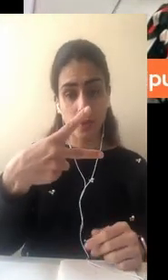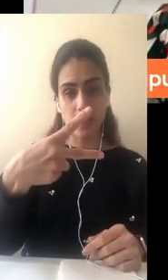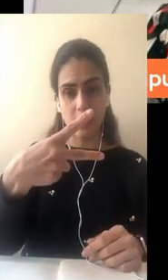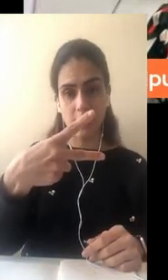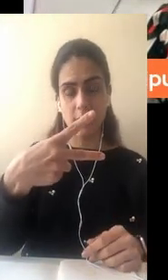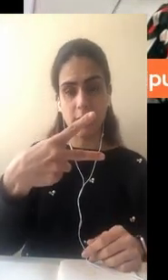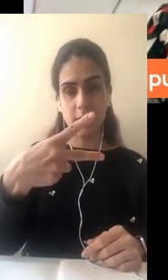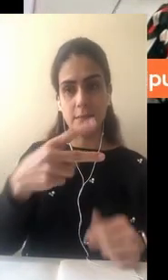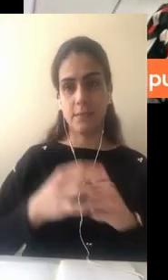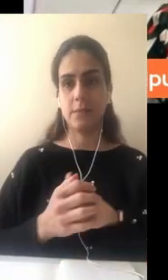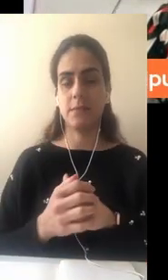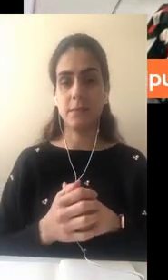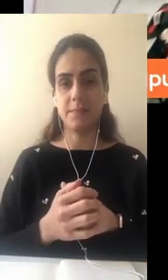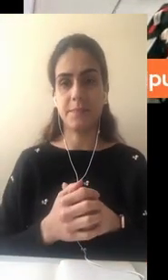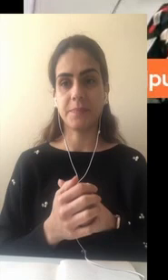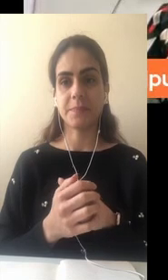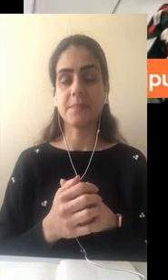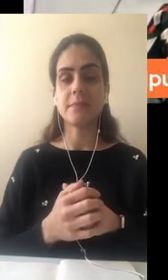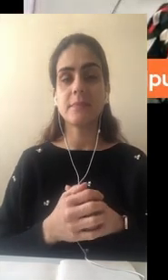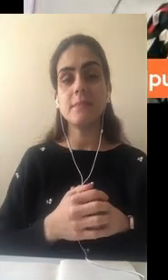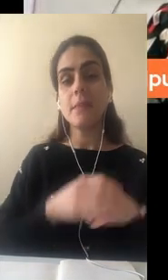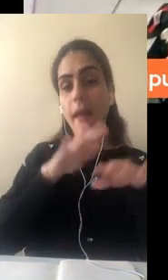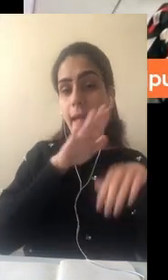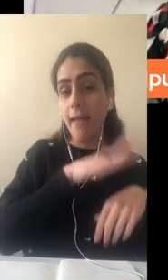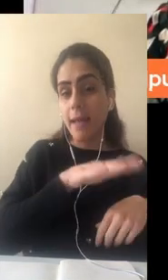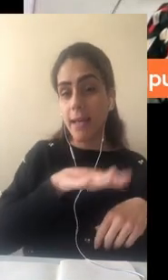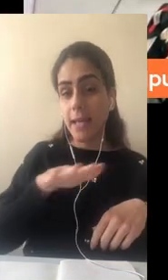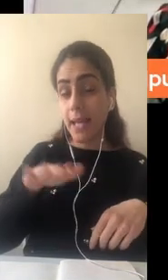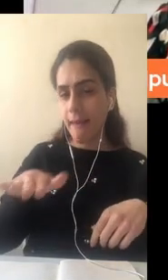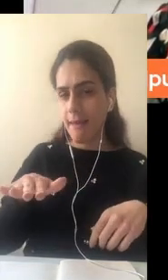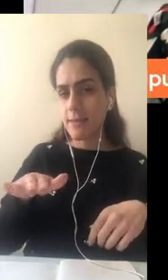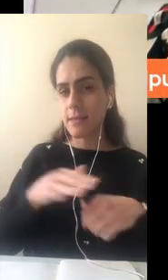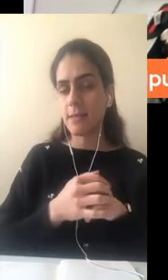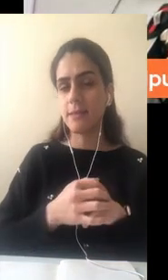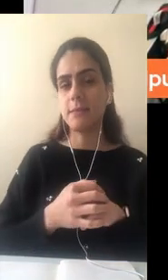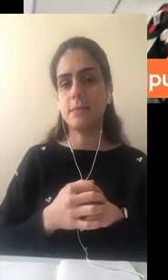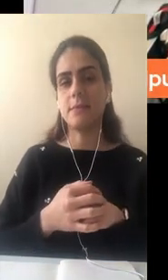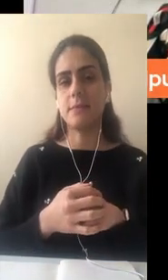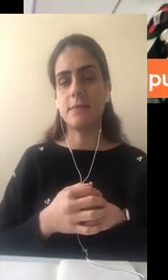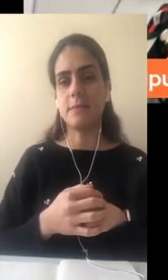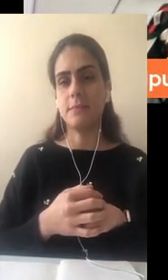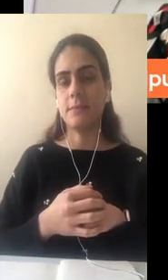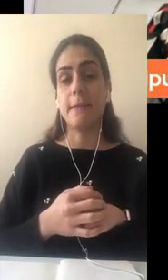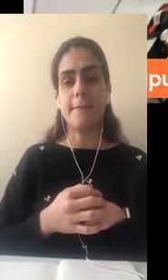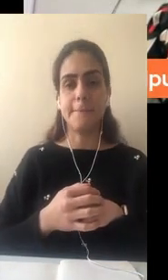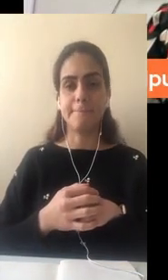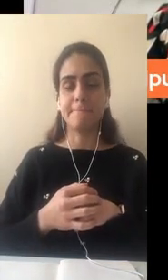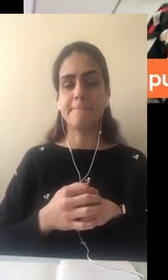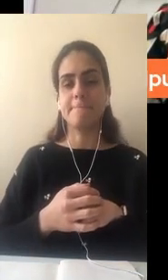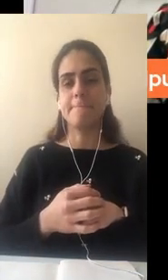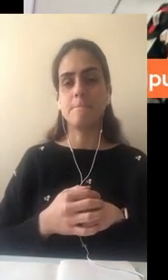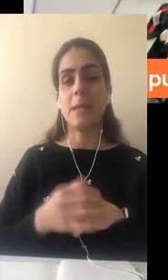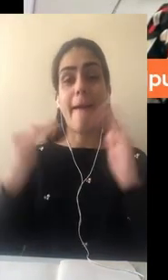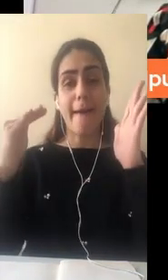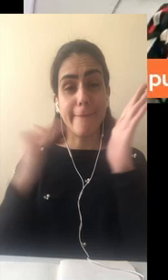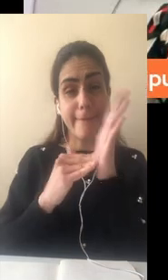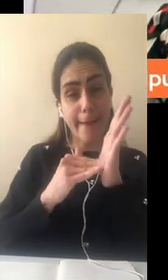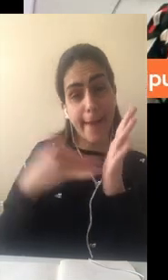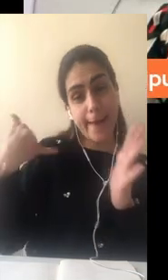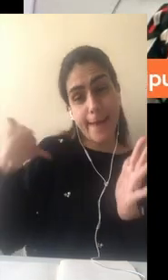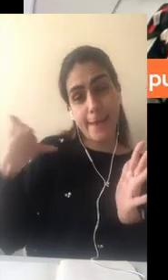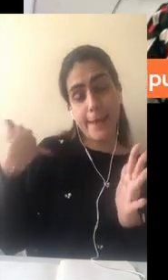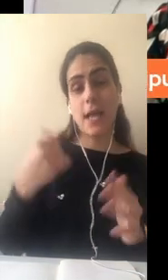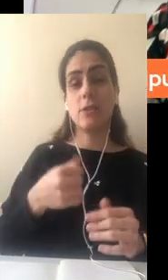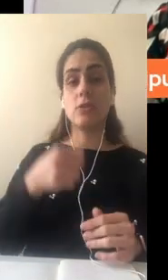pensamento muito concreto. Então, não fique só no plano verbal. Sente com a sua criança, liste os pontos. Põe